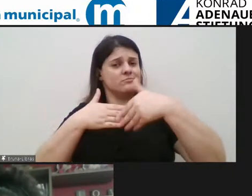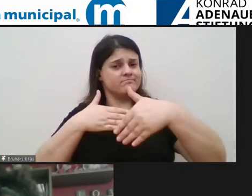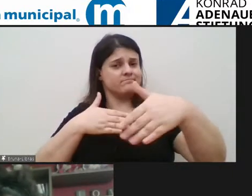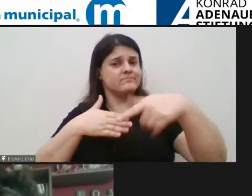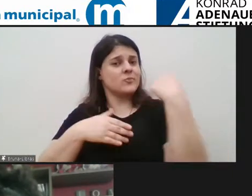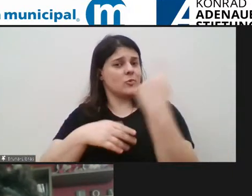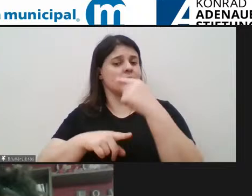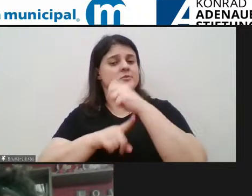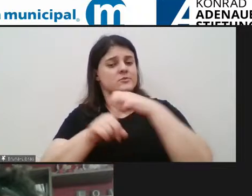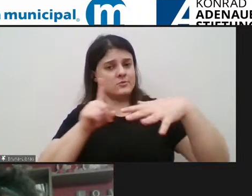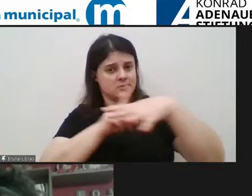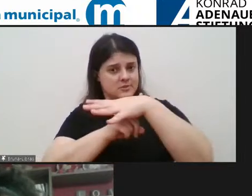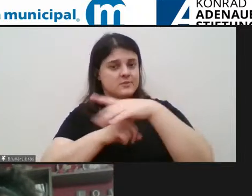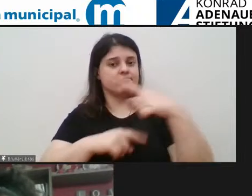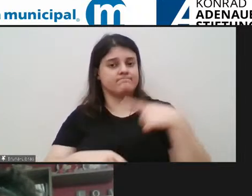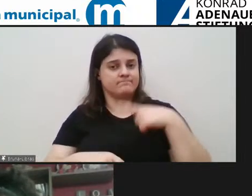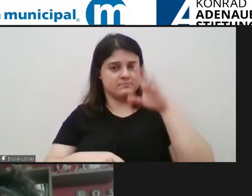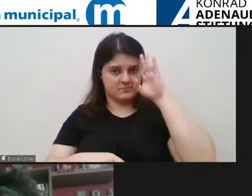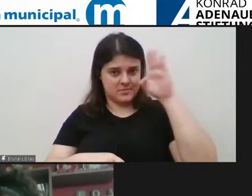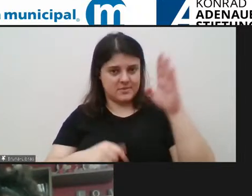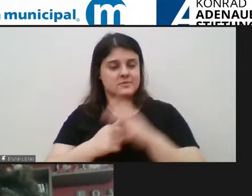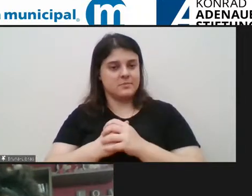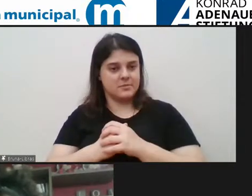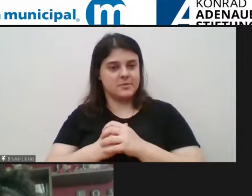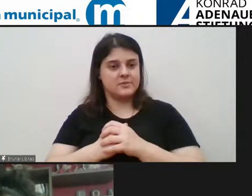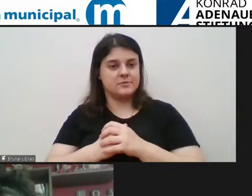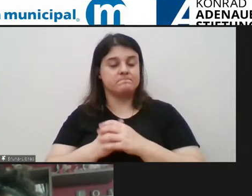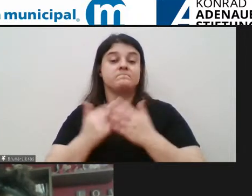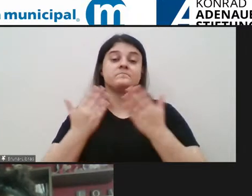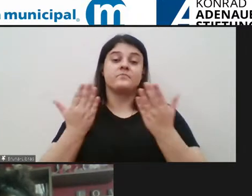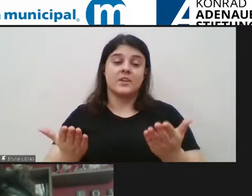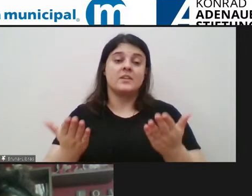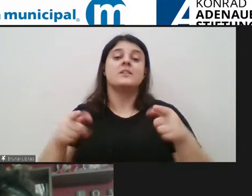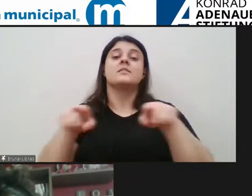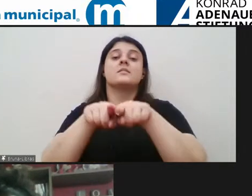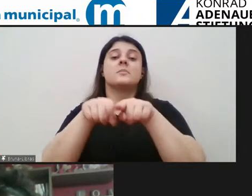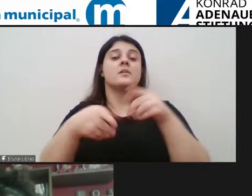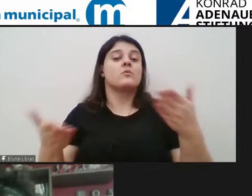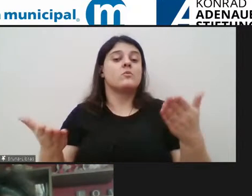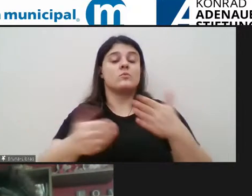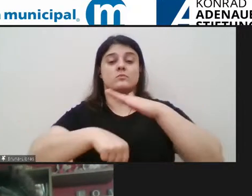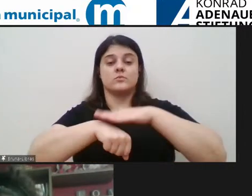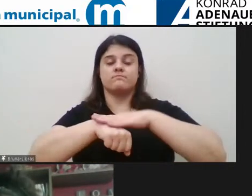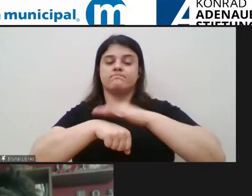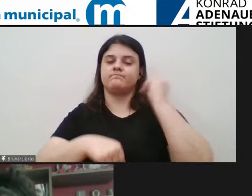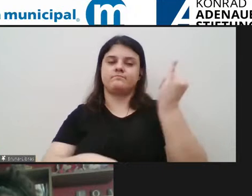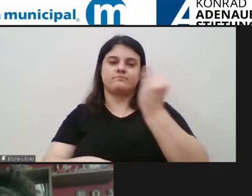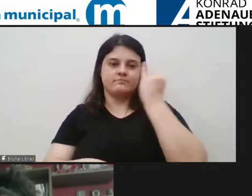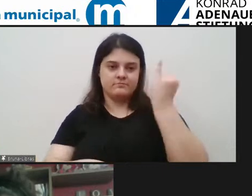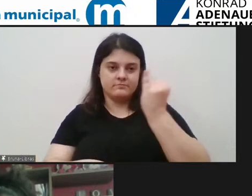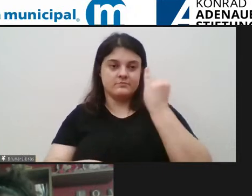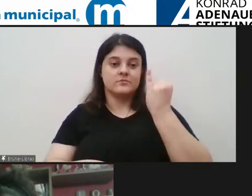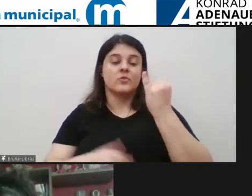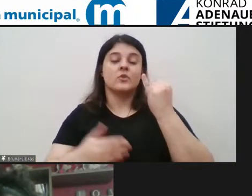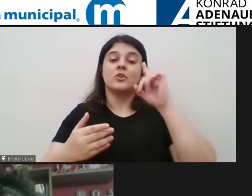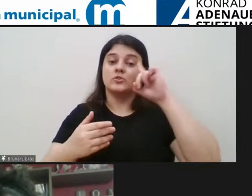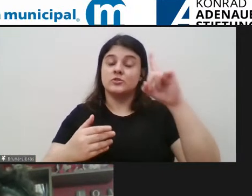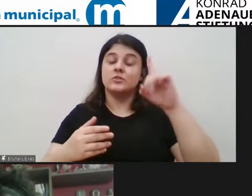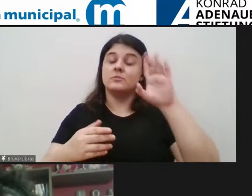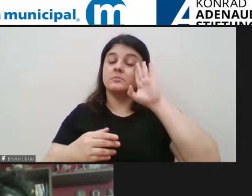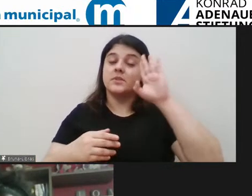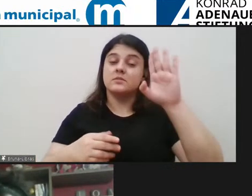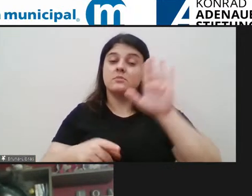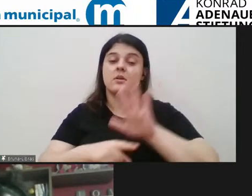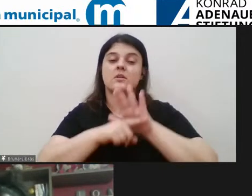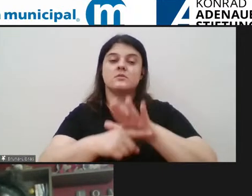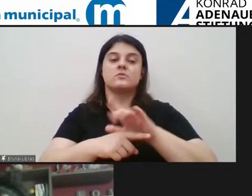aí como sociedade acima de tudo e é um momento muito importante fundamental esse também que a data Silva acima de